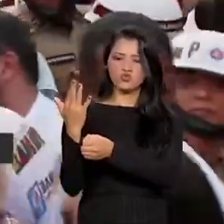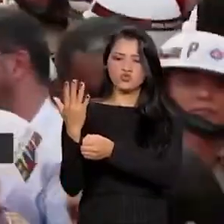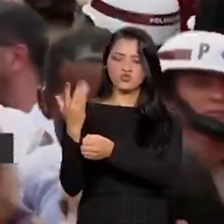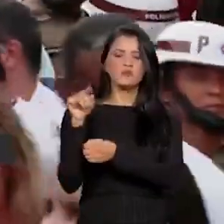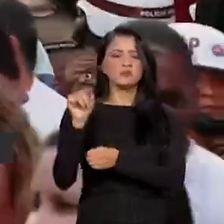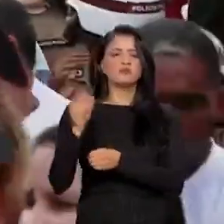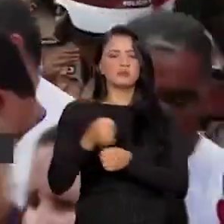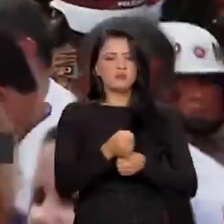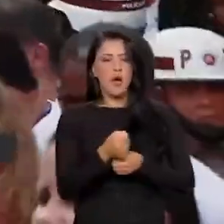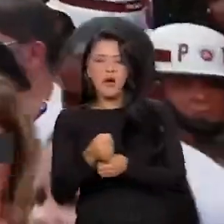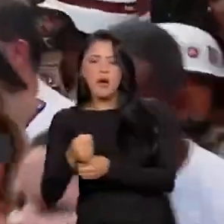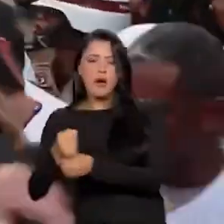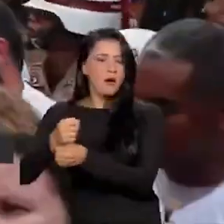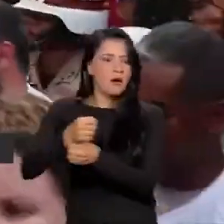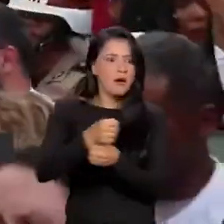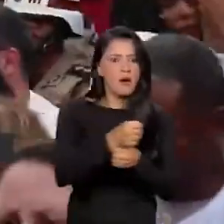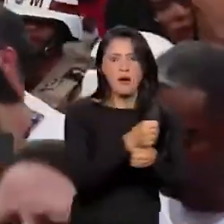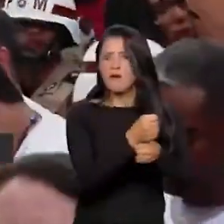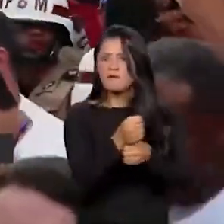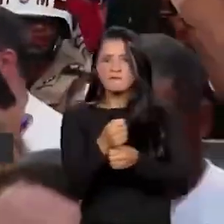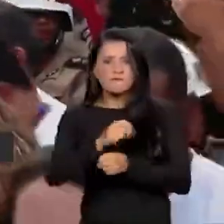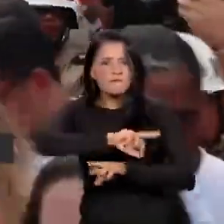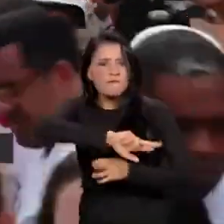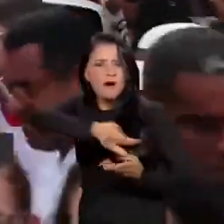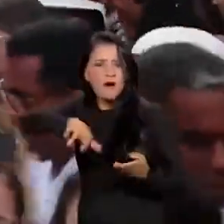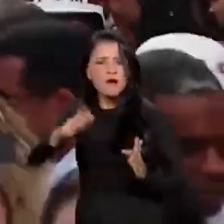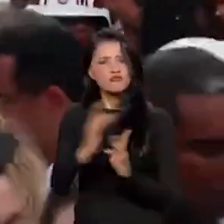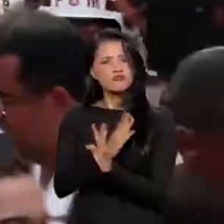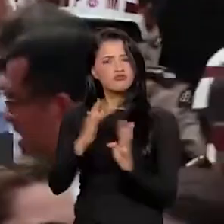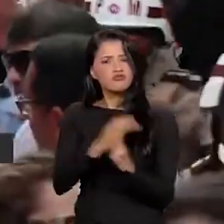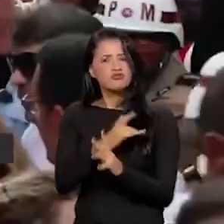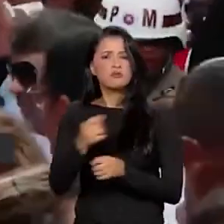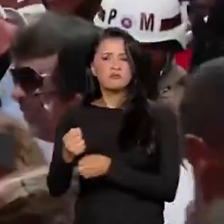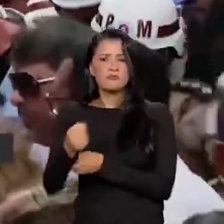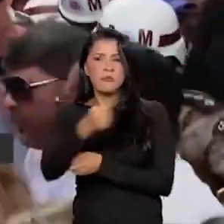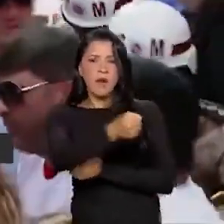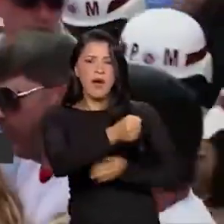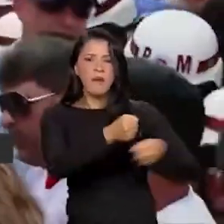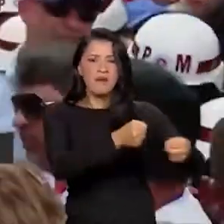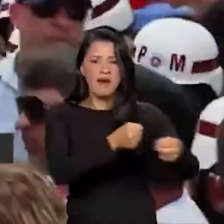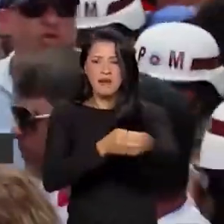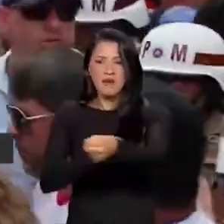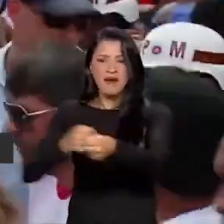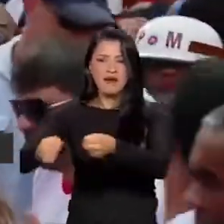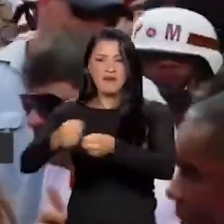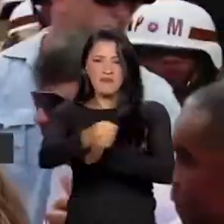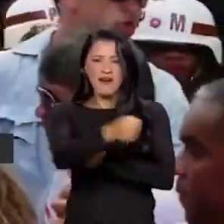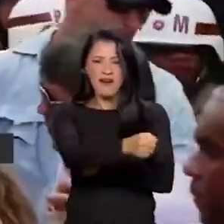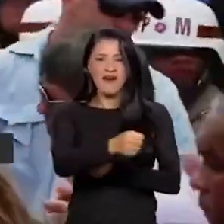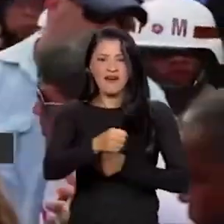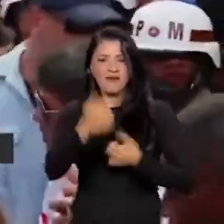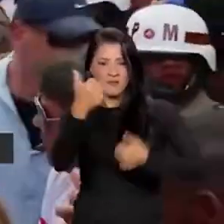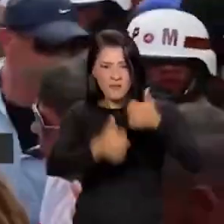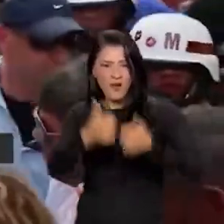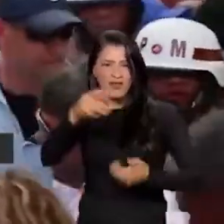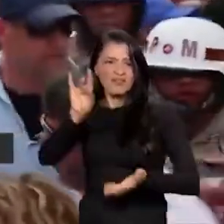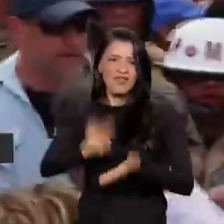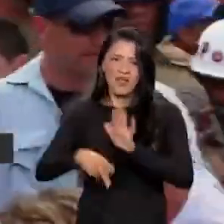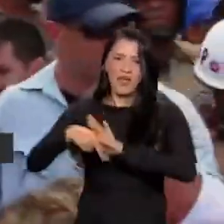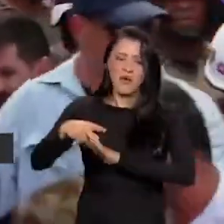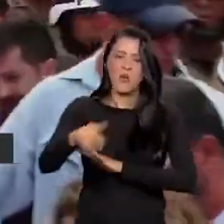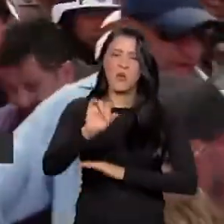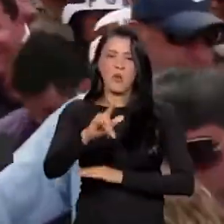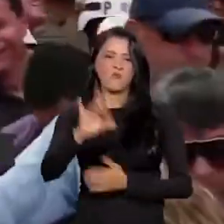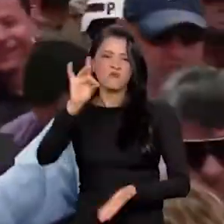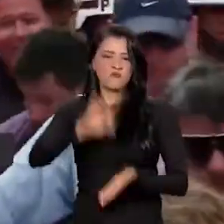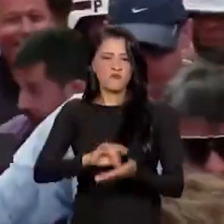que percorre diversas cidades, sendo passada de mão em mão por atletas amadores, oficiais do